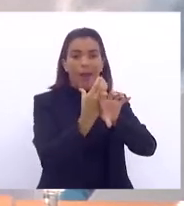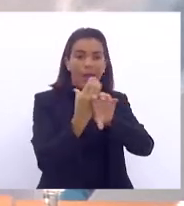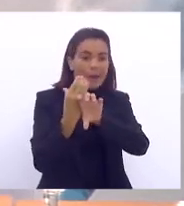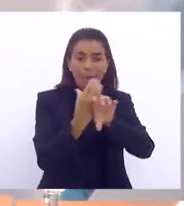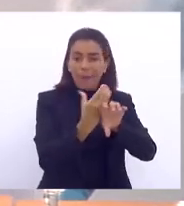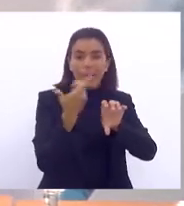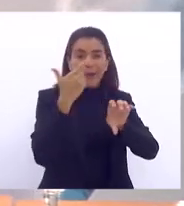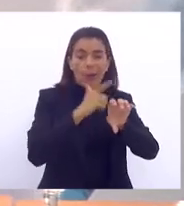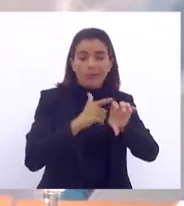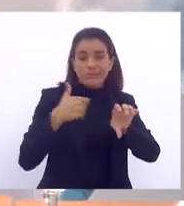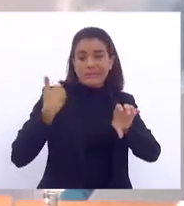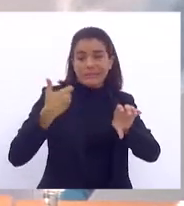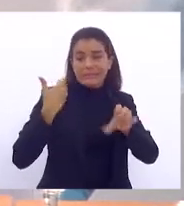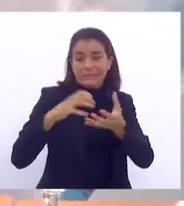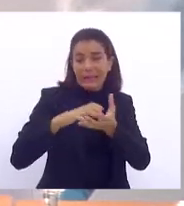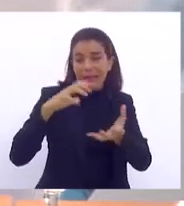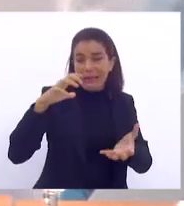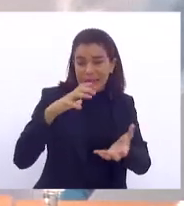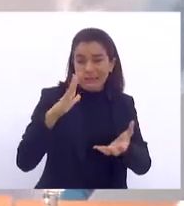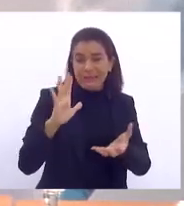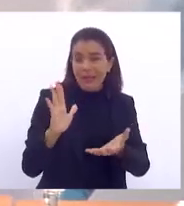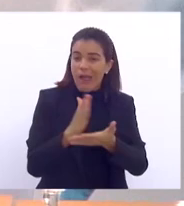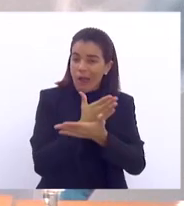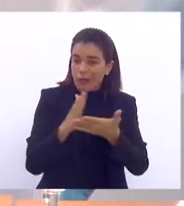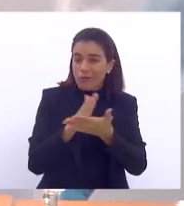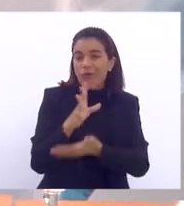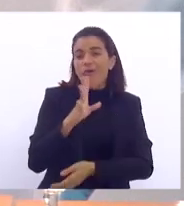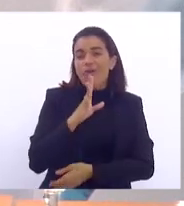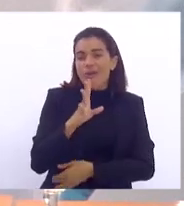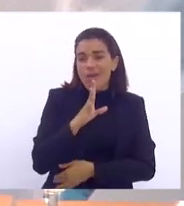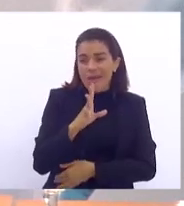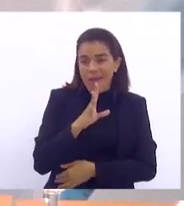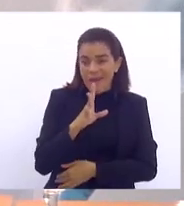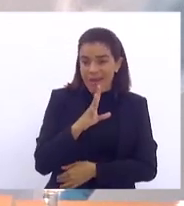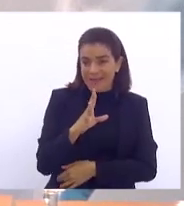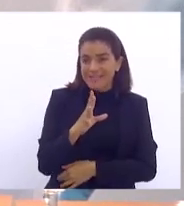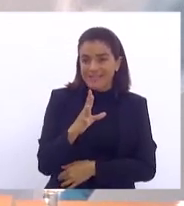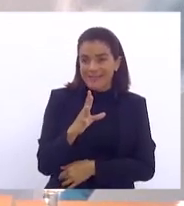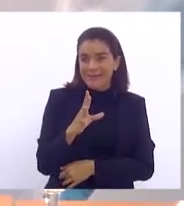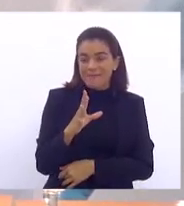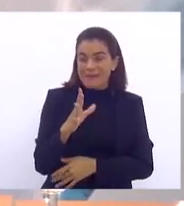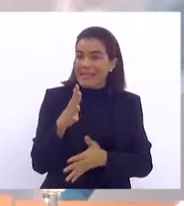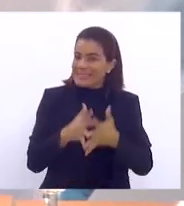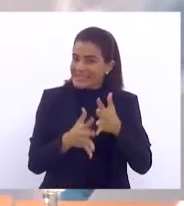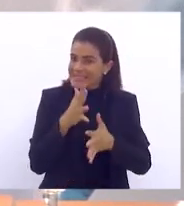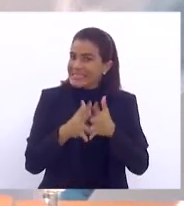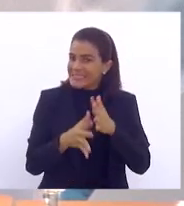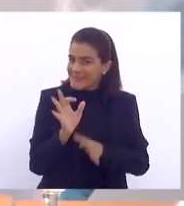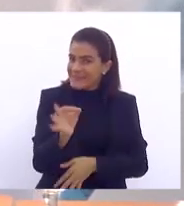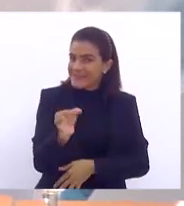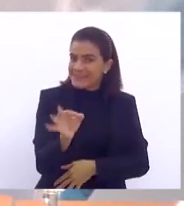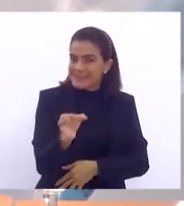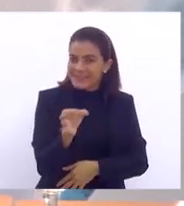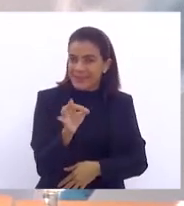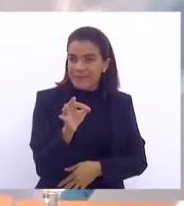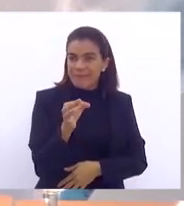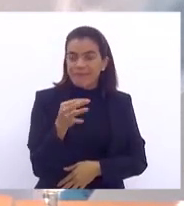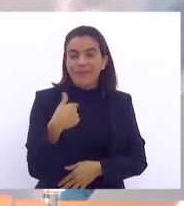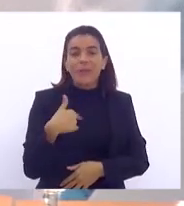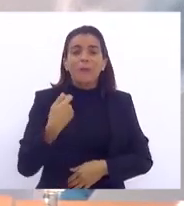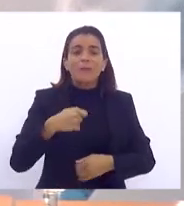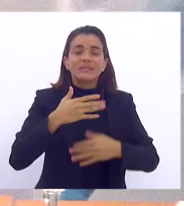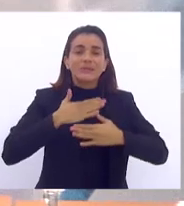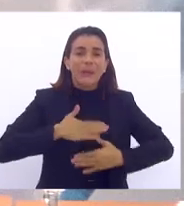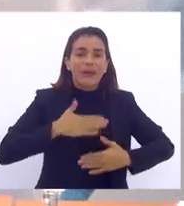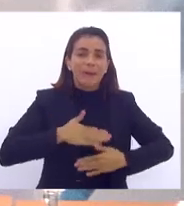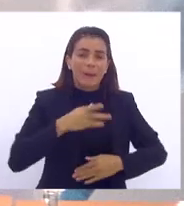falar já numa idade e muitos aqui conhecem sabe que não é flor queixeira complica muito né Rafael e eu tendo aqui acalmada